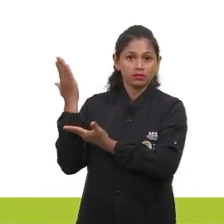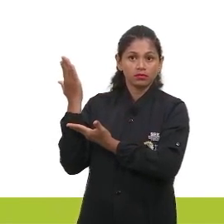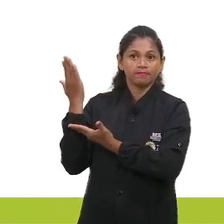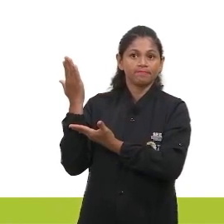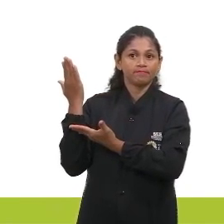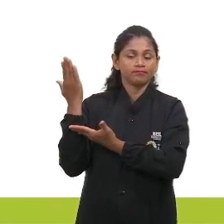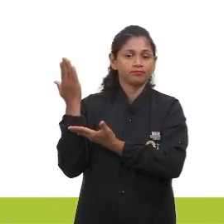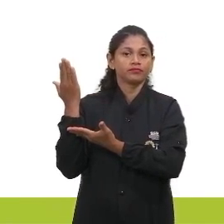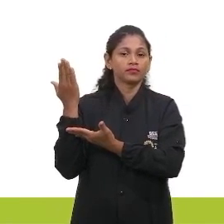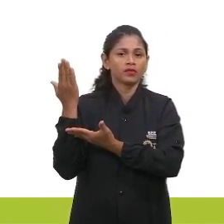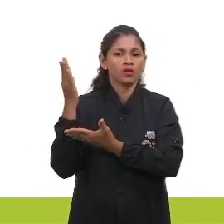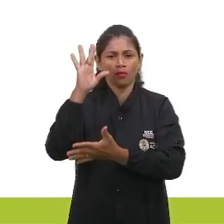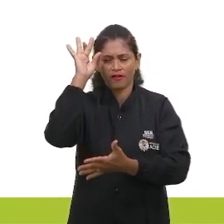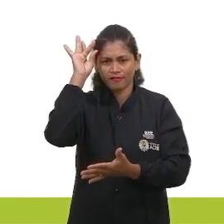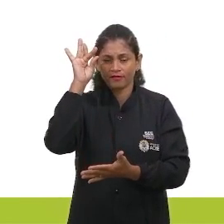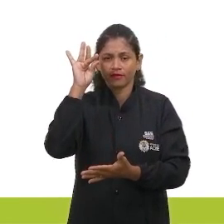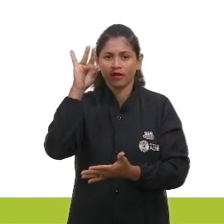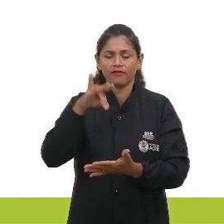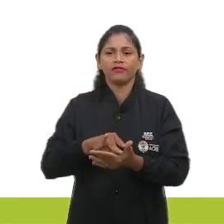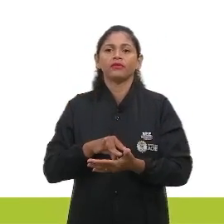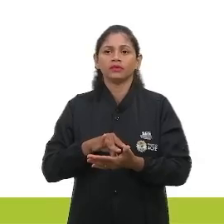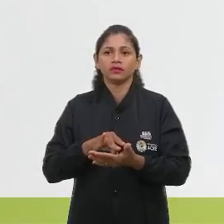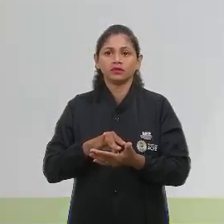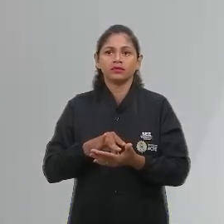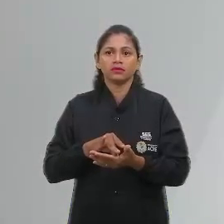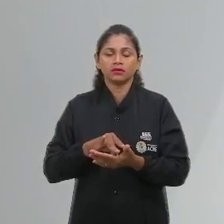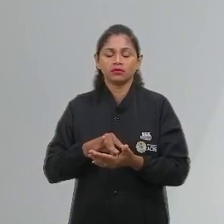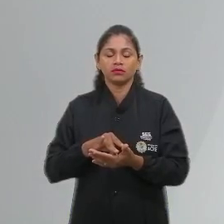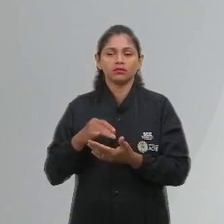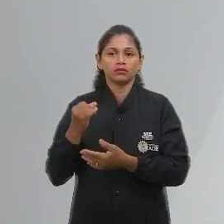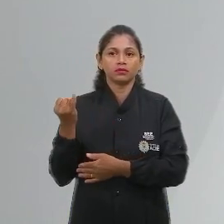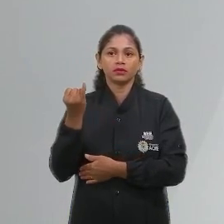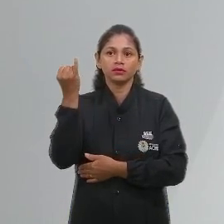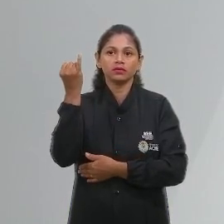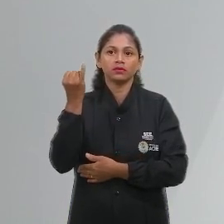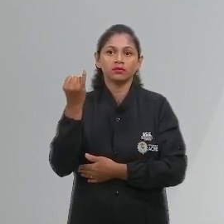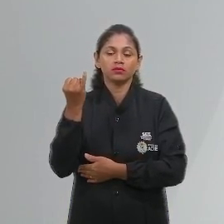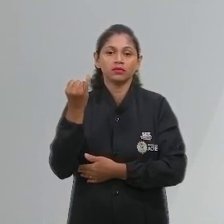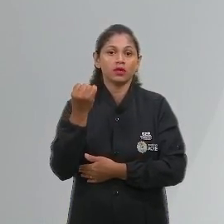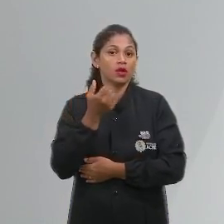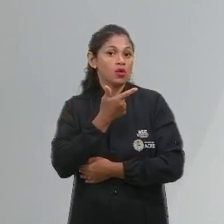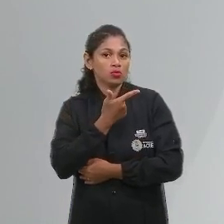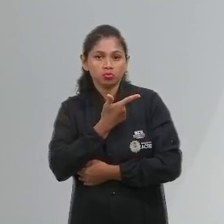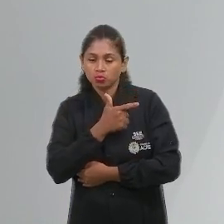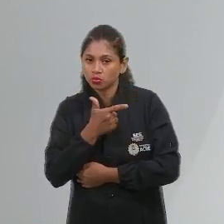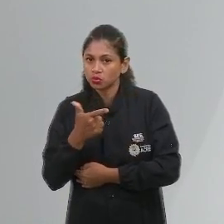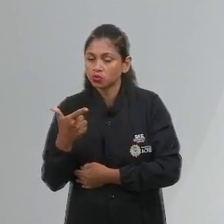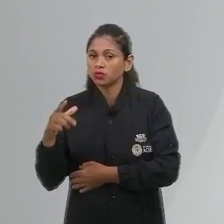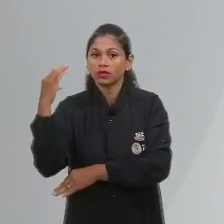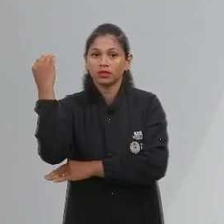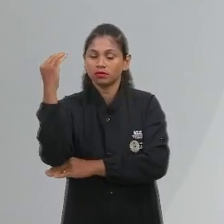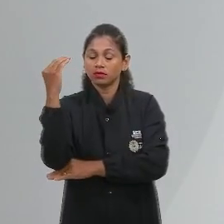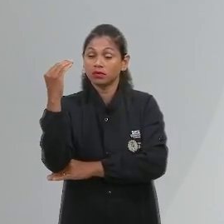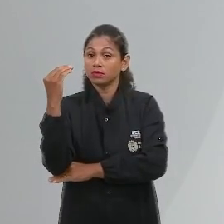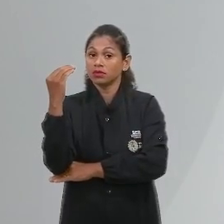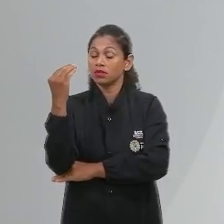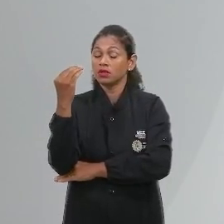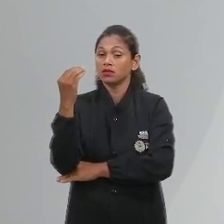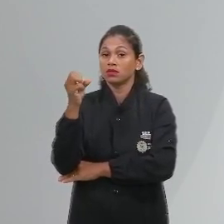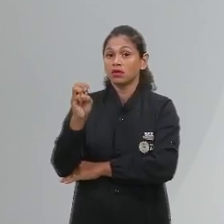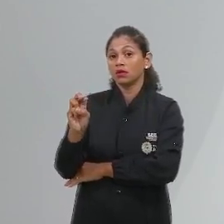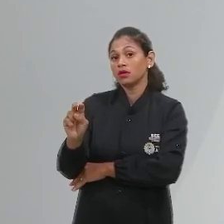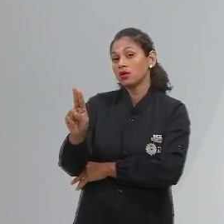marcador, uma afirmação bastante interessante. Não há ciência sem a utilização do